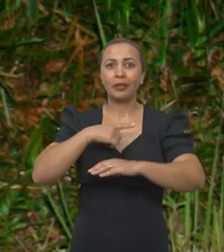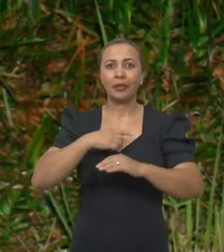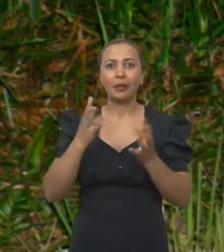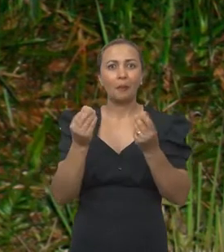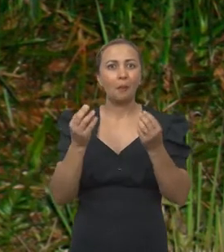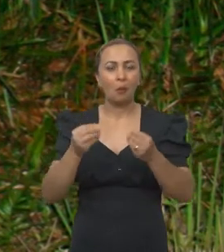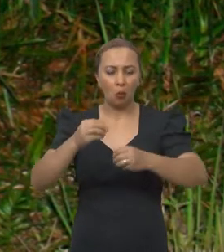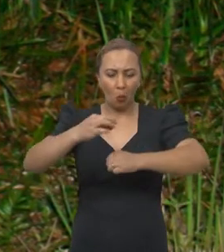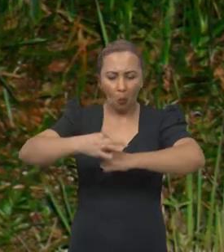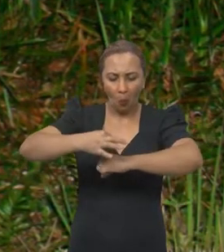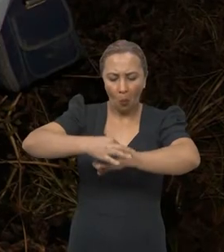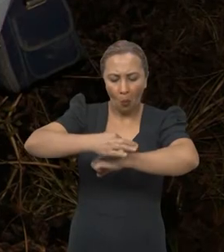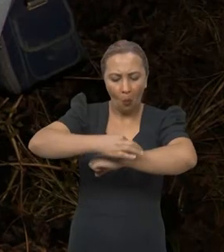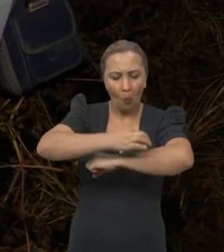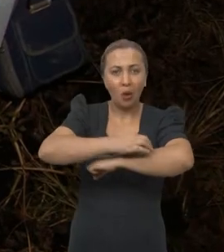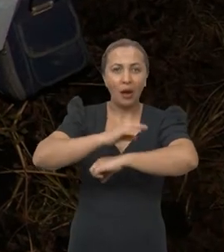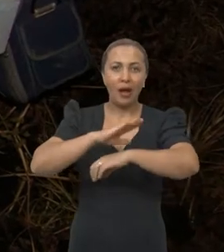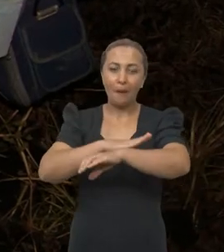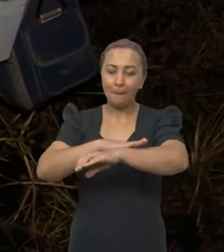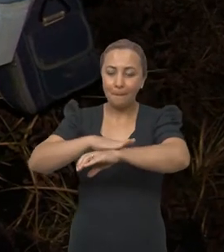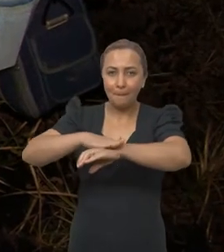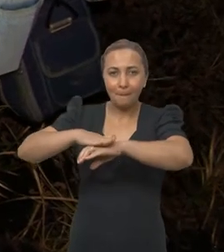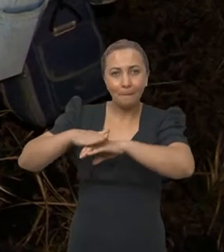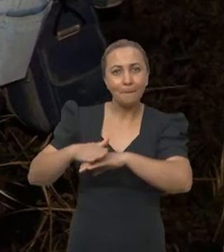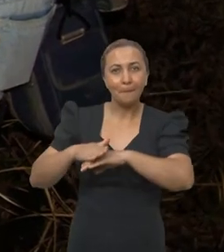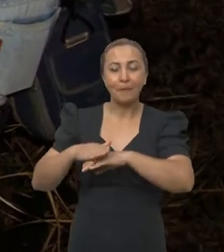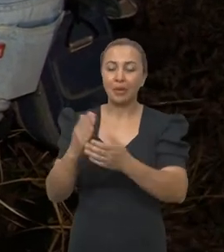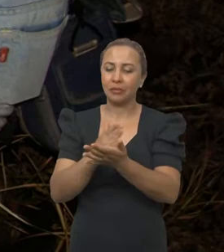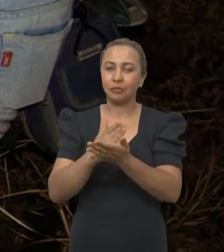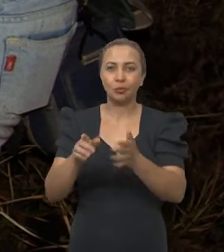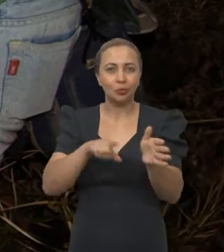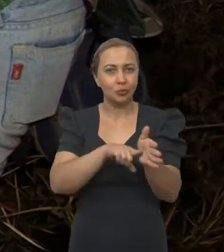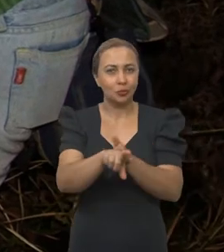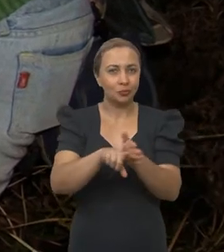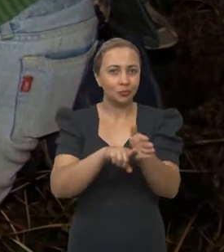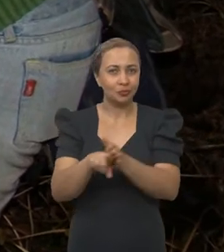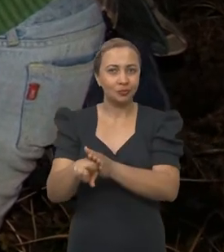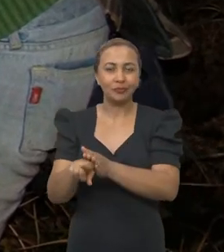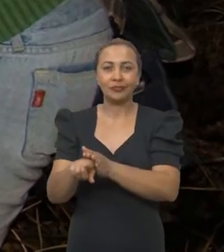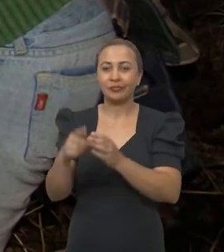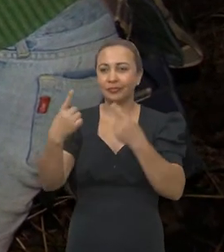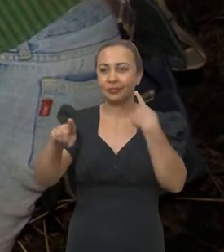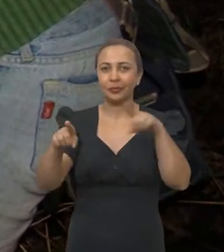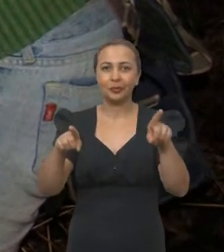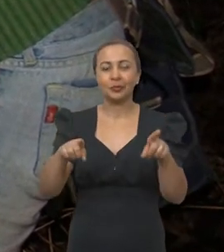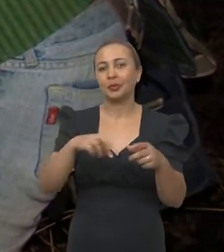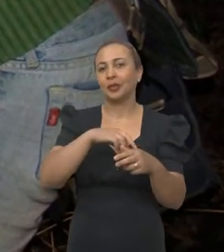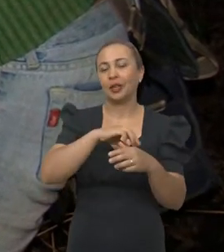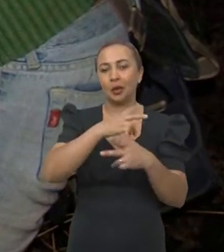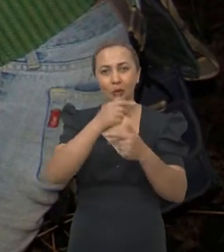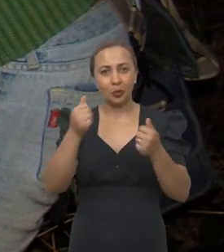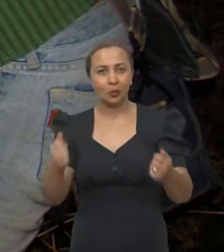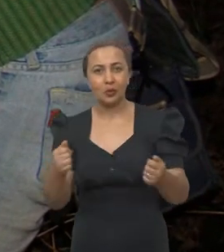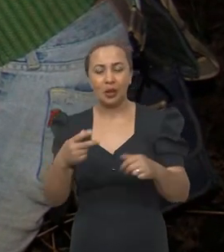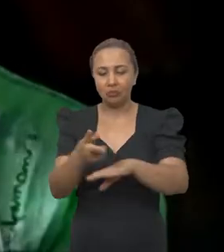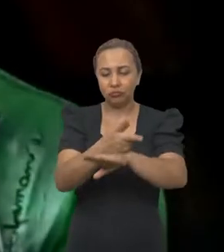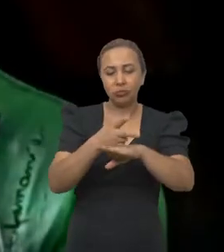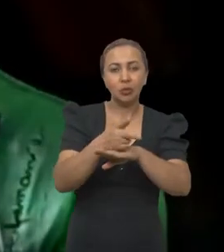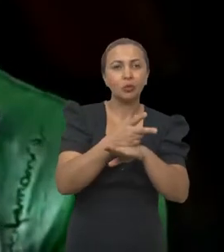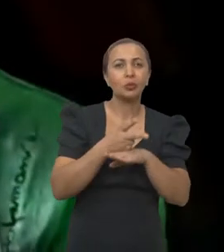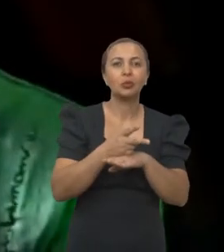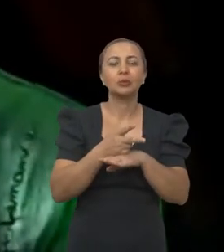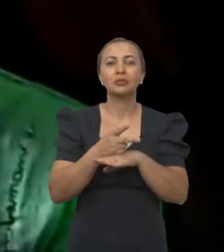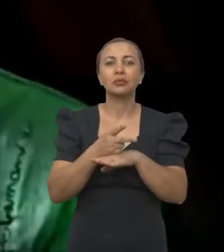que eles têm muitas glândulas na sua pele né no algumas pesquisas em outras na outras instituições